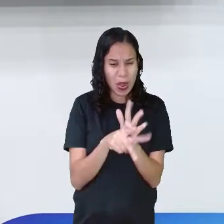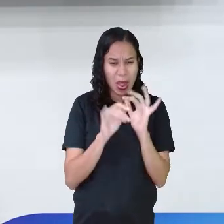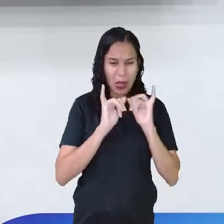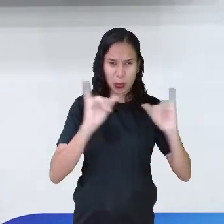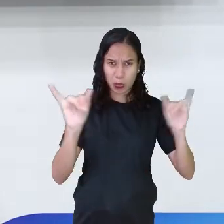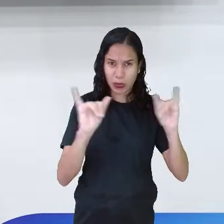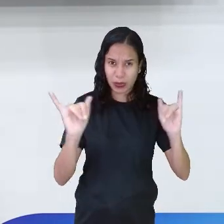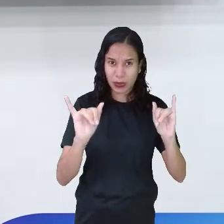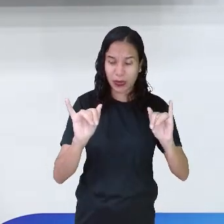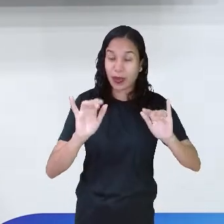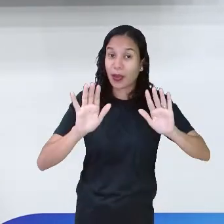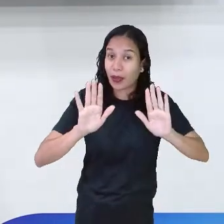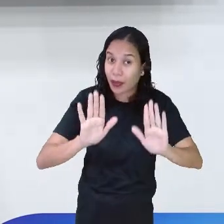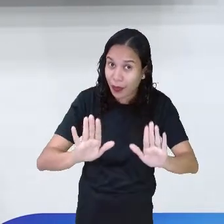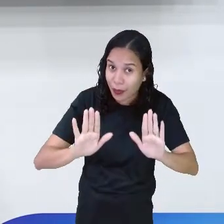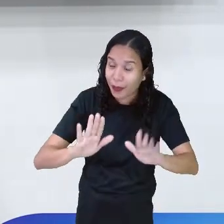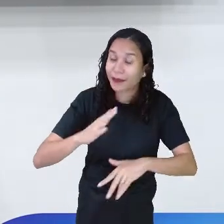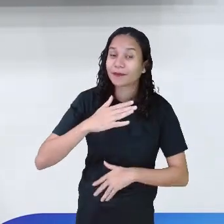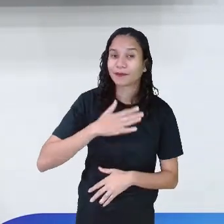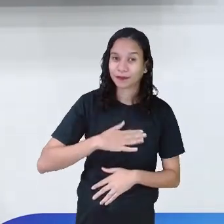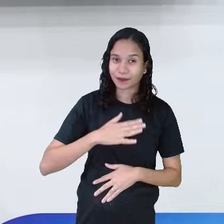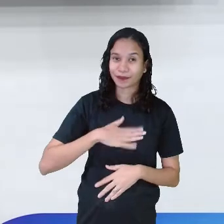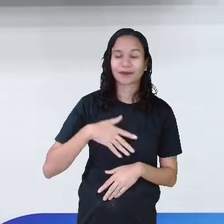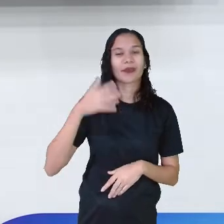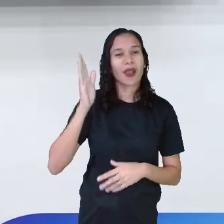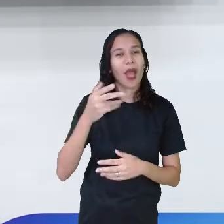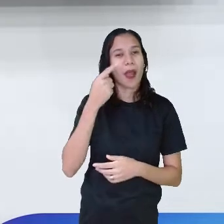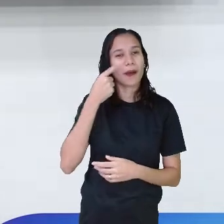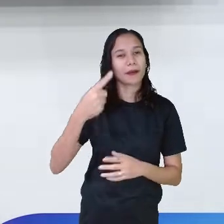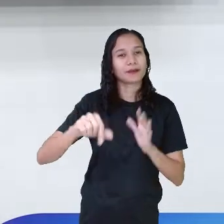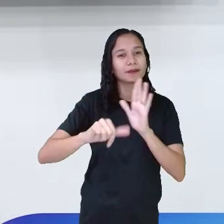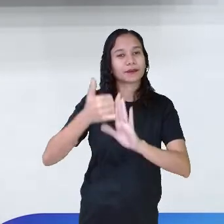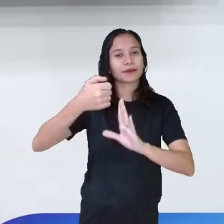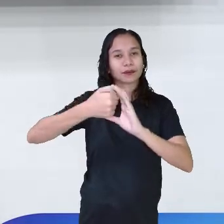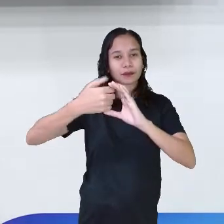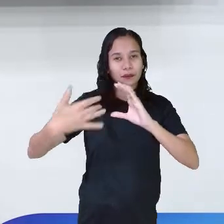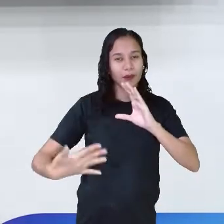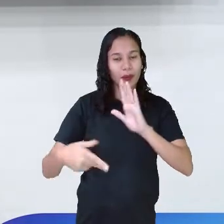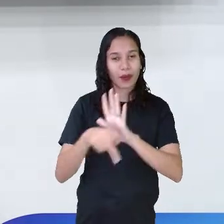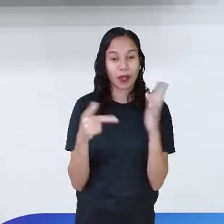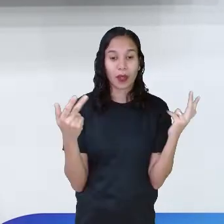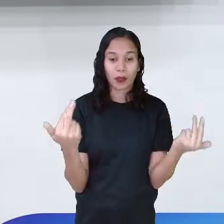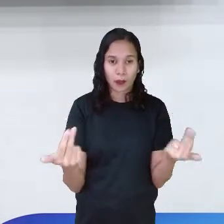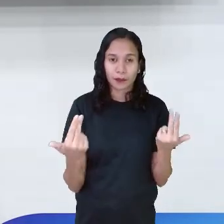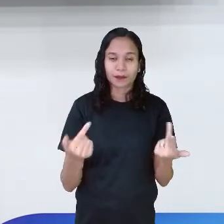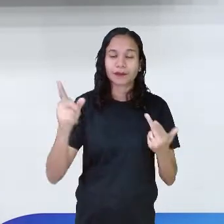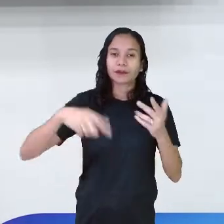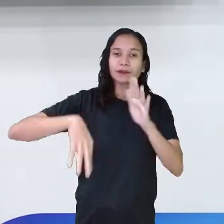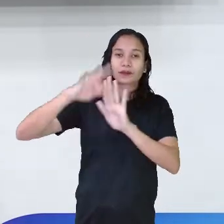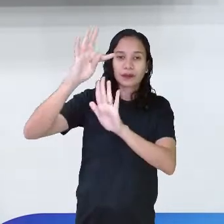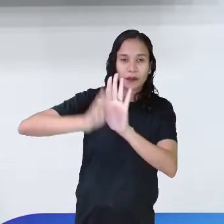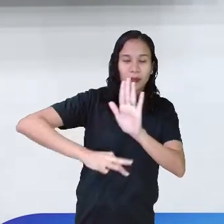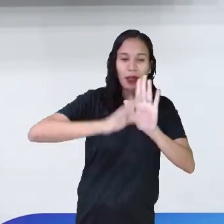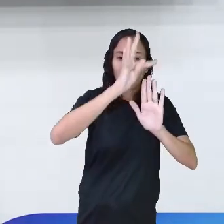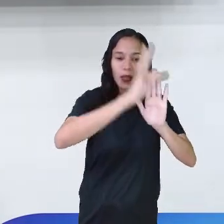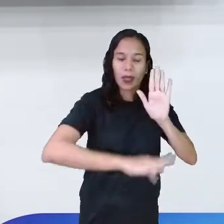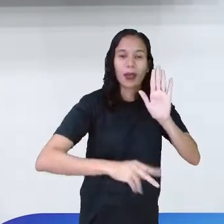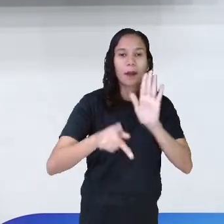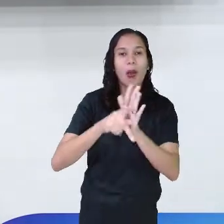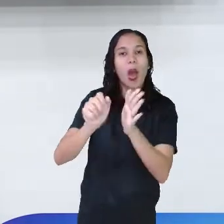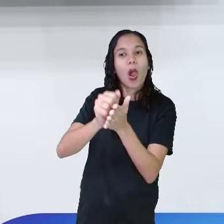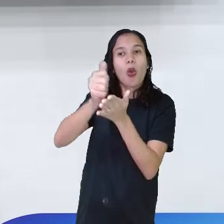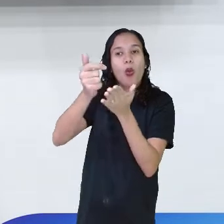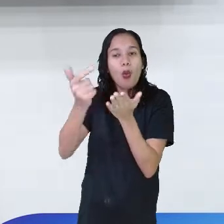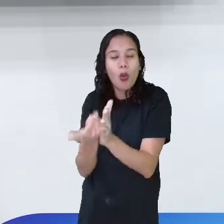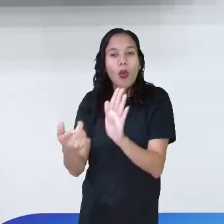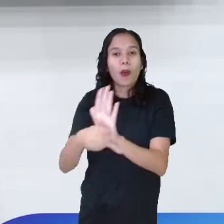notícia, por enquanto. Já vimos aí a primeira característica que é igual, que é um texto de cunho jornalístico, que é um